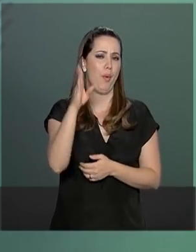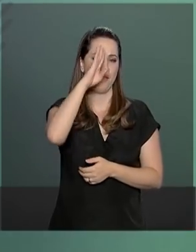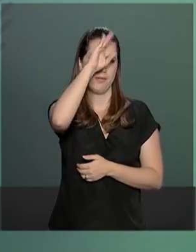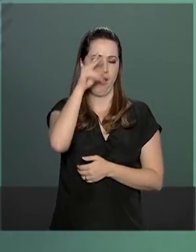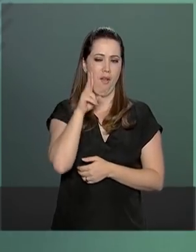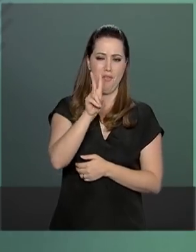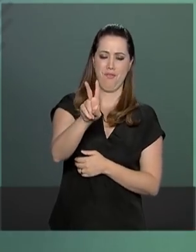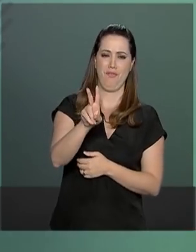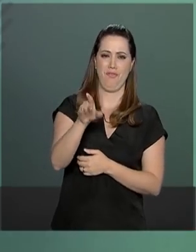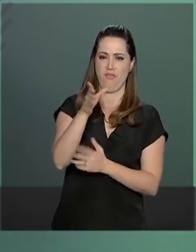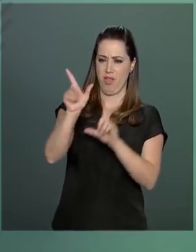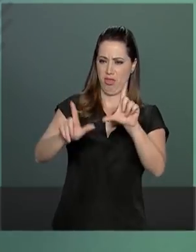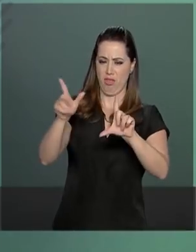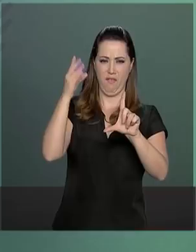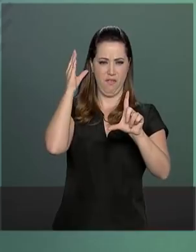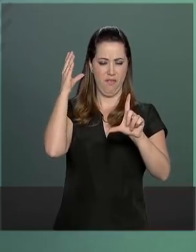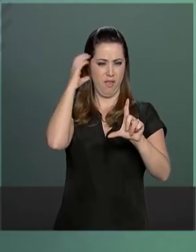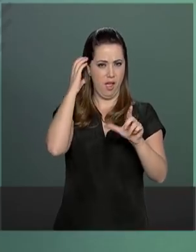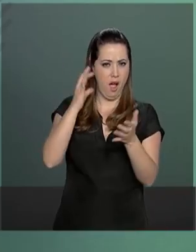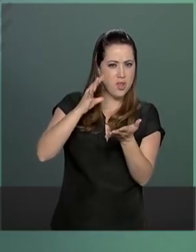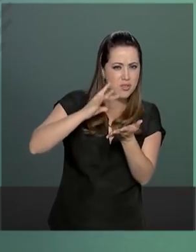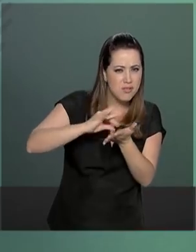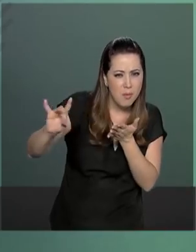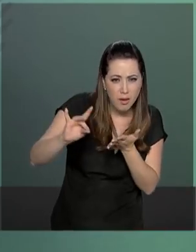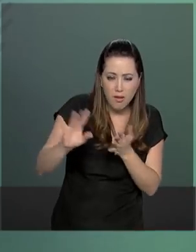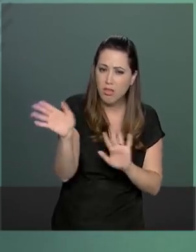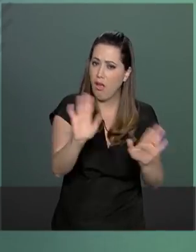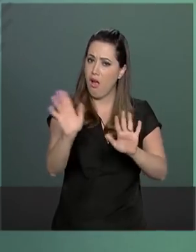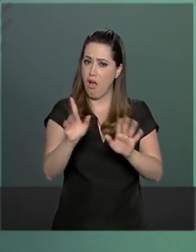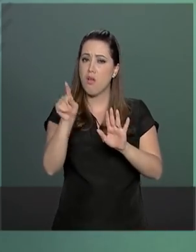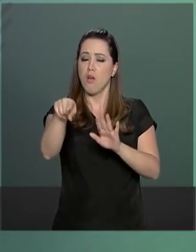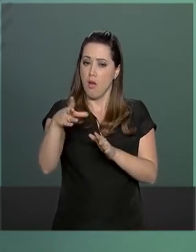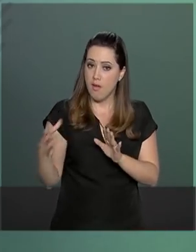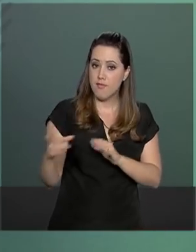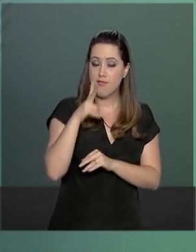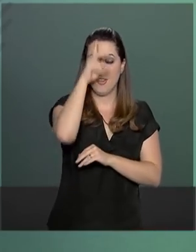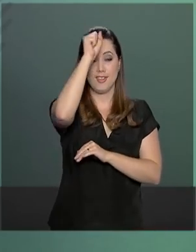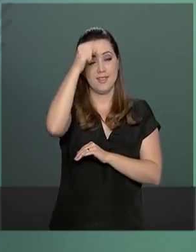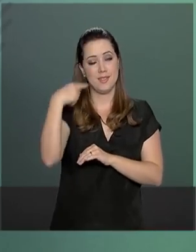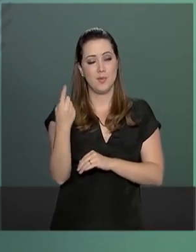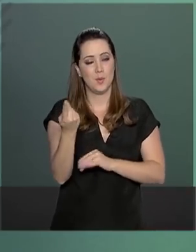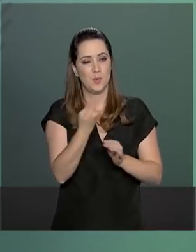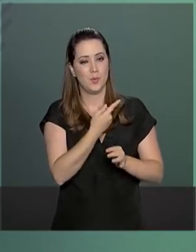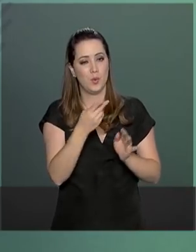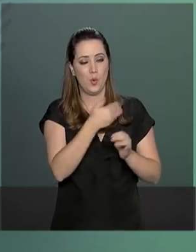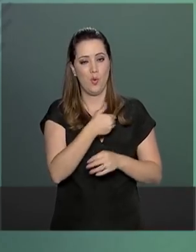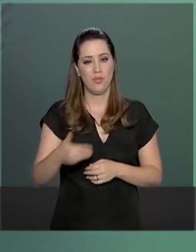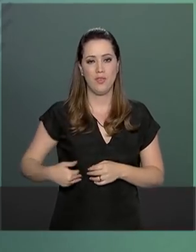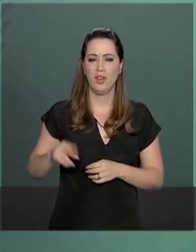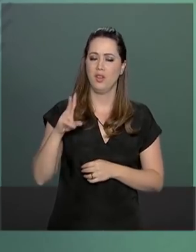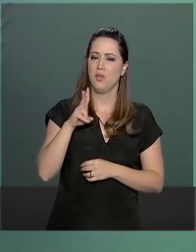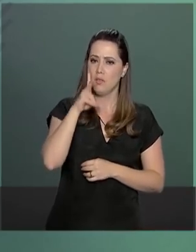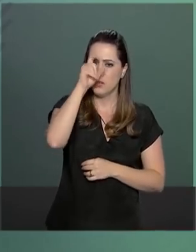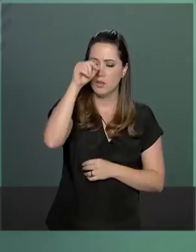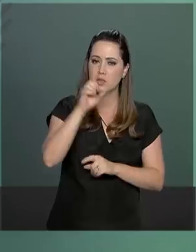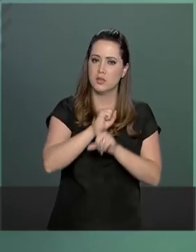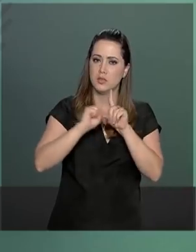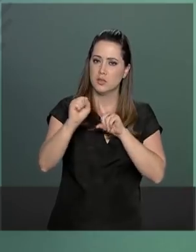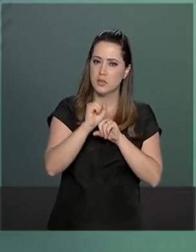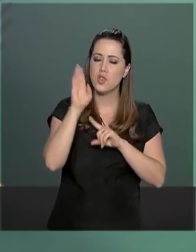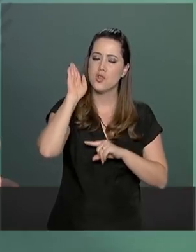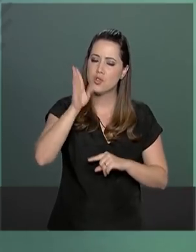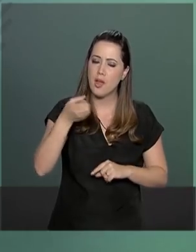como inimiga ao contrário a ver com um fortalecimento do seu governo como fortalecimento da sociedade e já esboçou